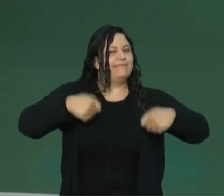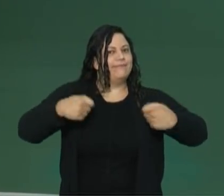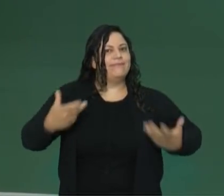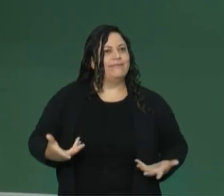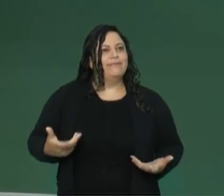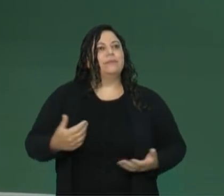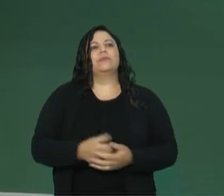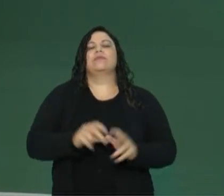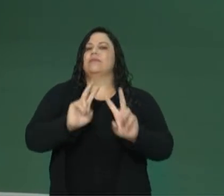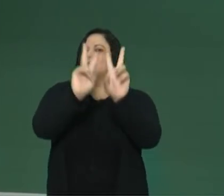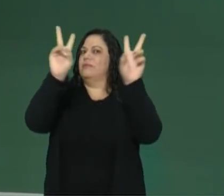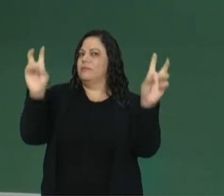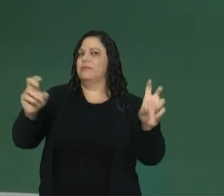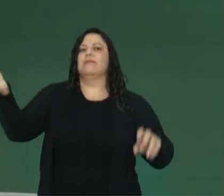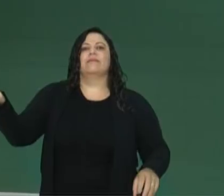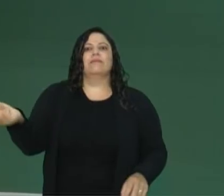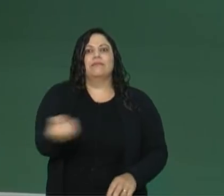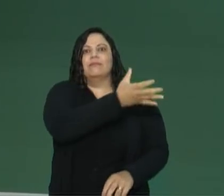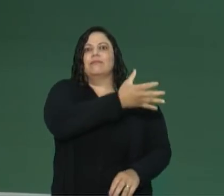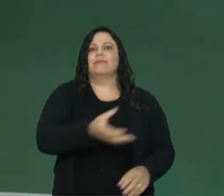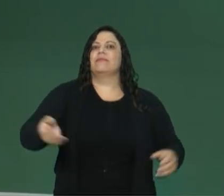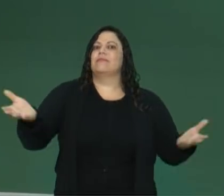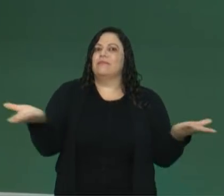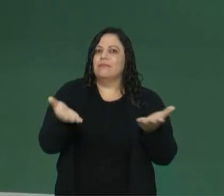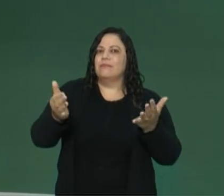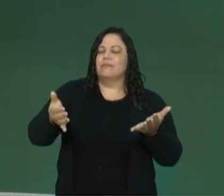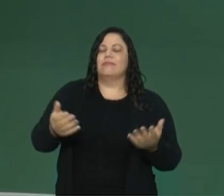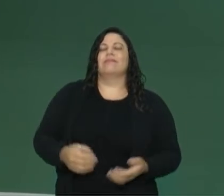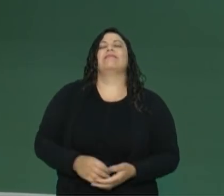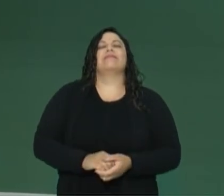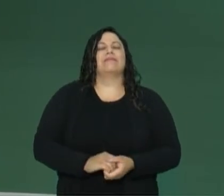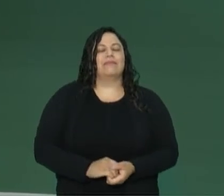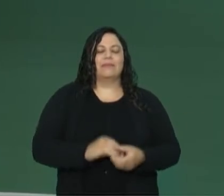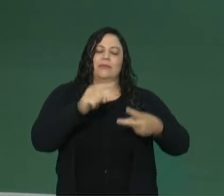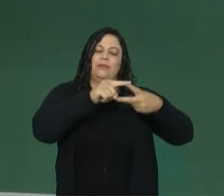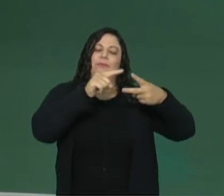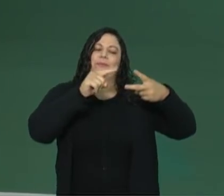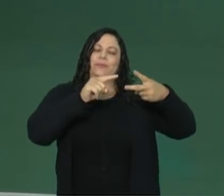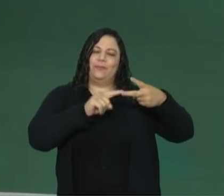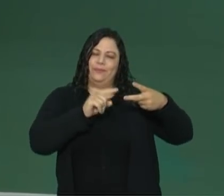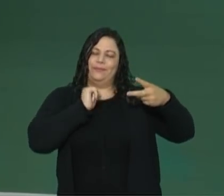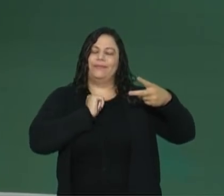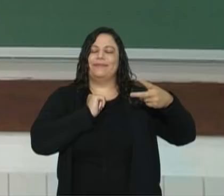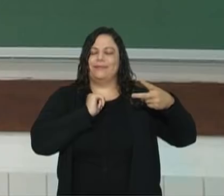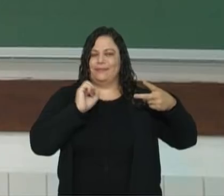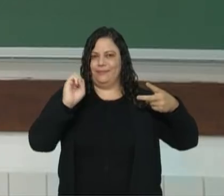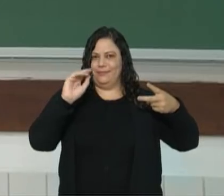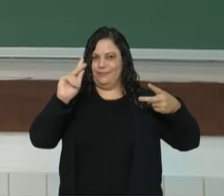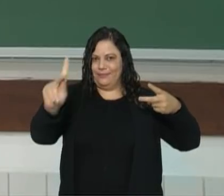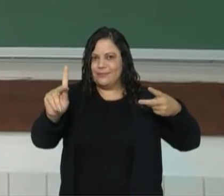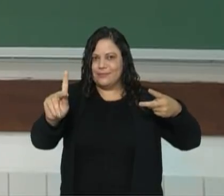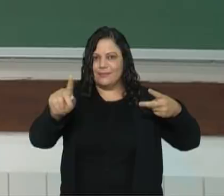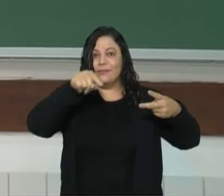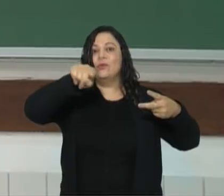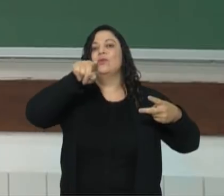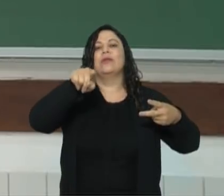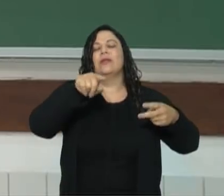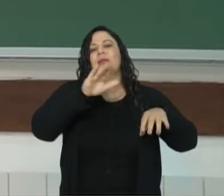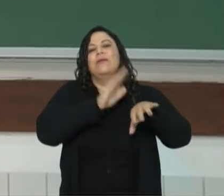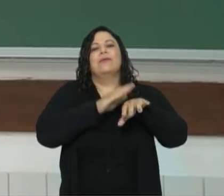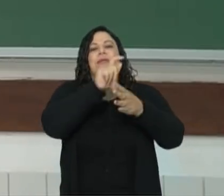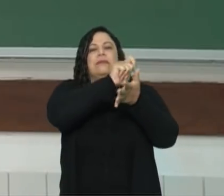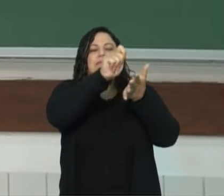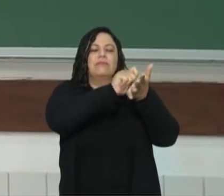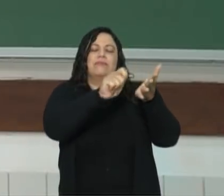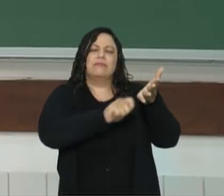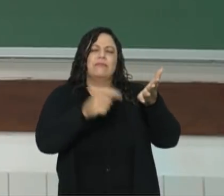tema imediato. Então, aqui a gente já tem aí 2 diferenças e 2 semelhanças, ok? O que você anotou aí? Dá uma